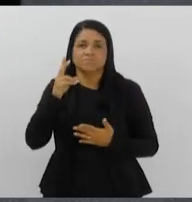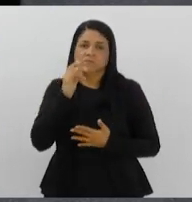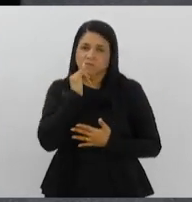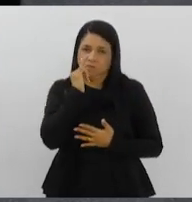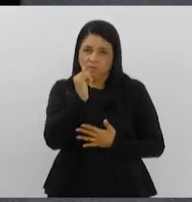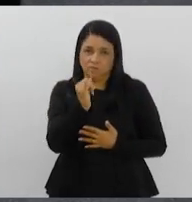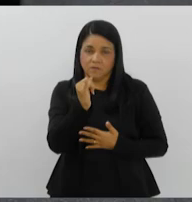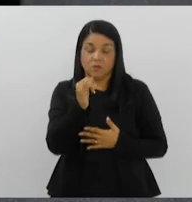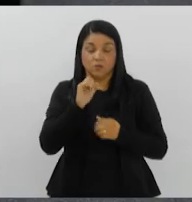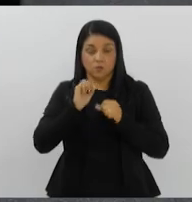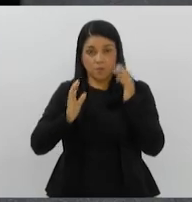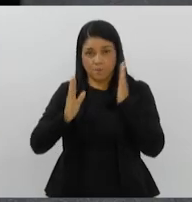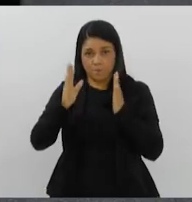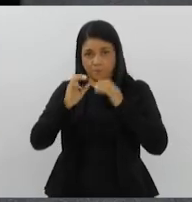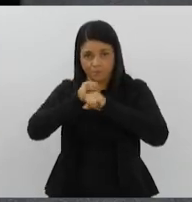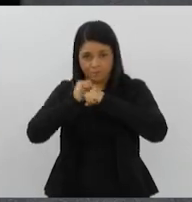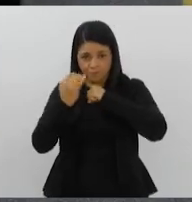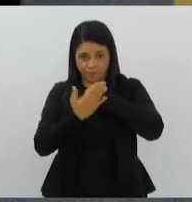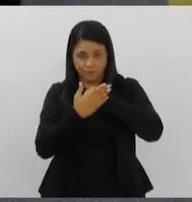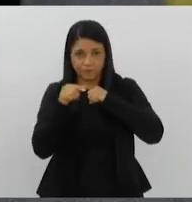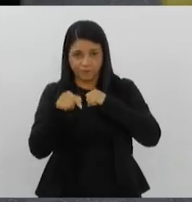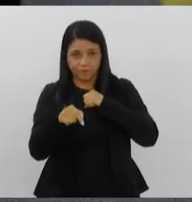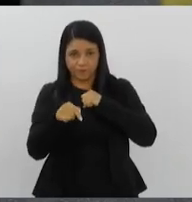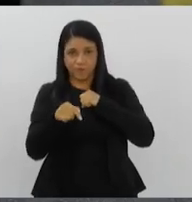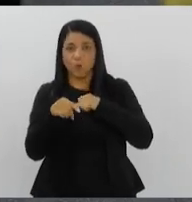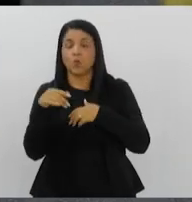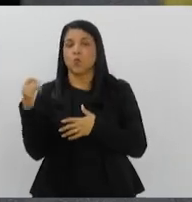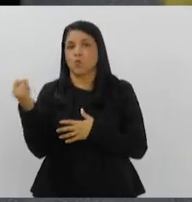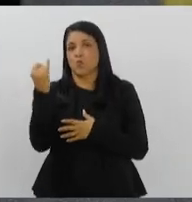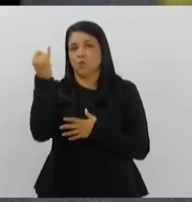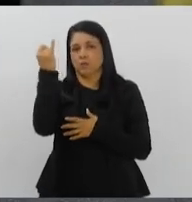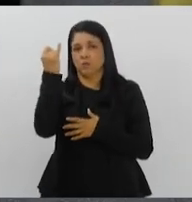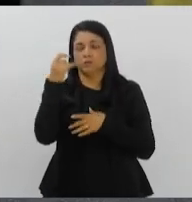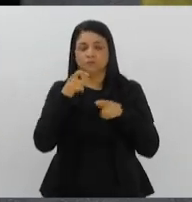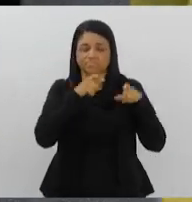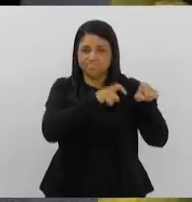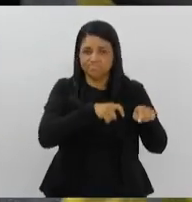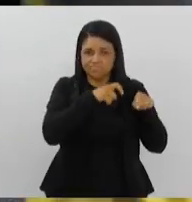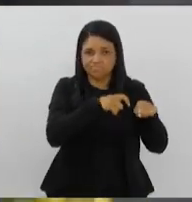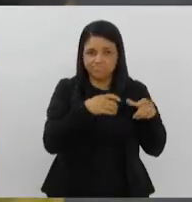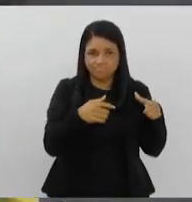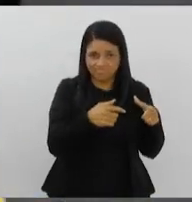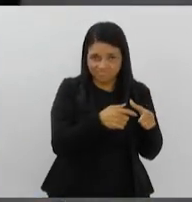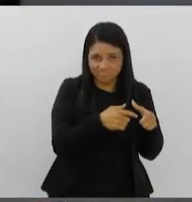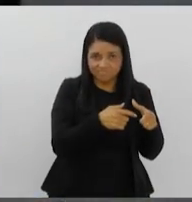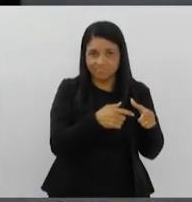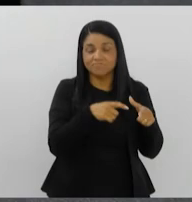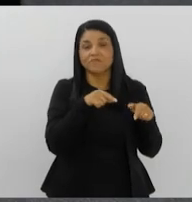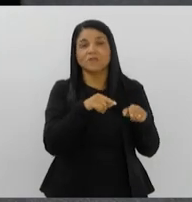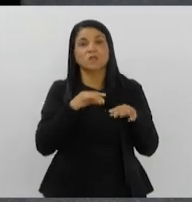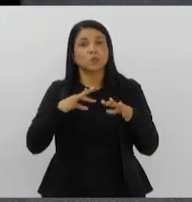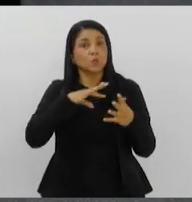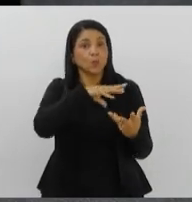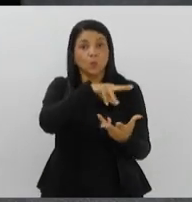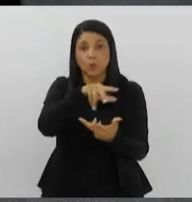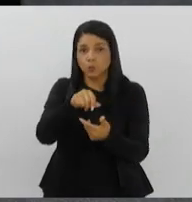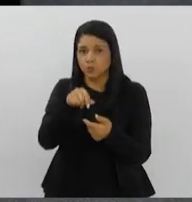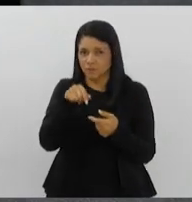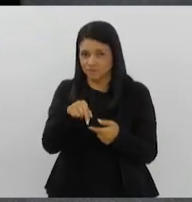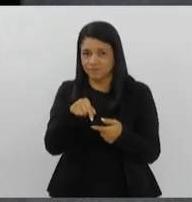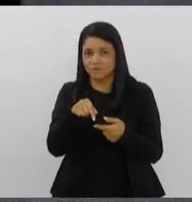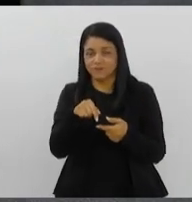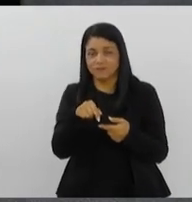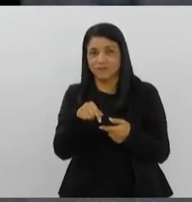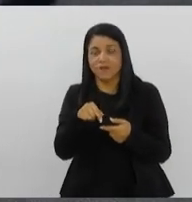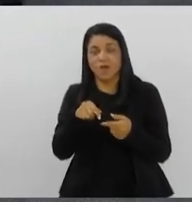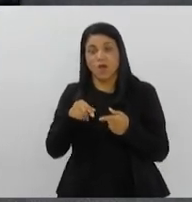na Covid, se mostrou o quanto é importante o produtor rural em todo o mundo. Enquanto muitos puderam ficar